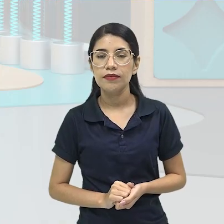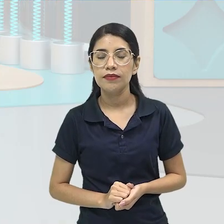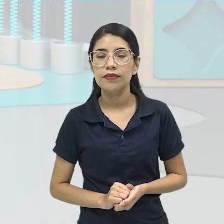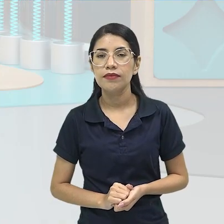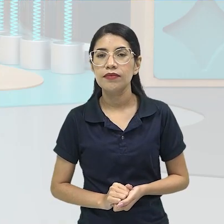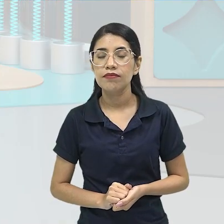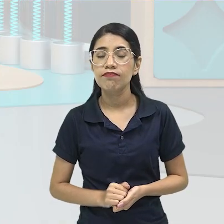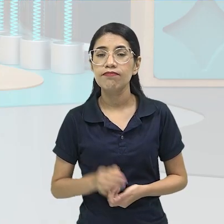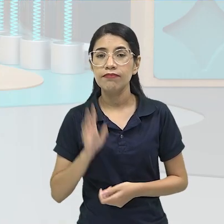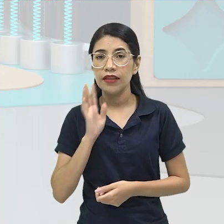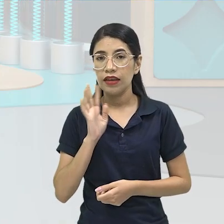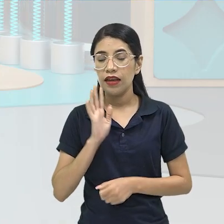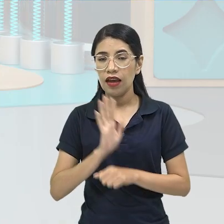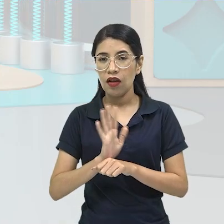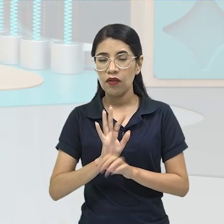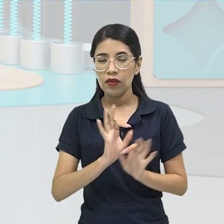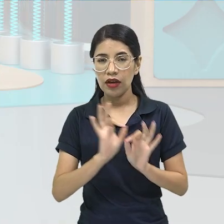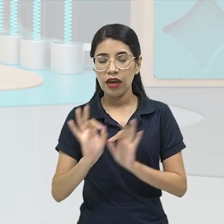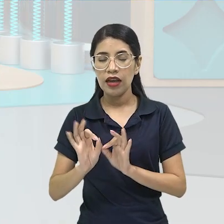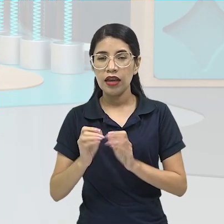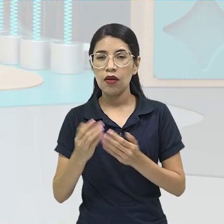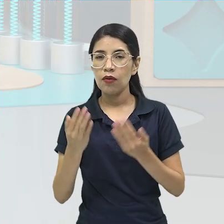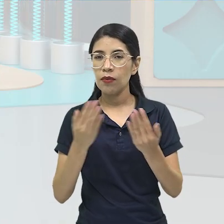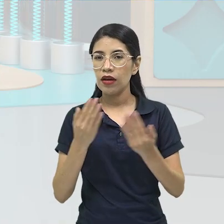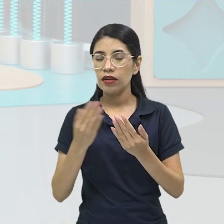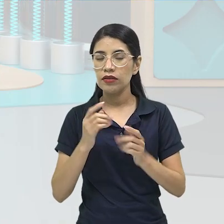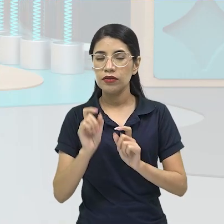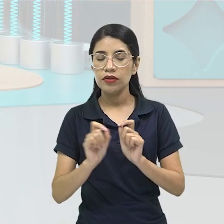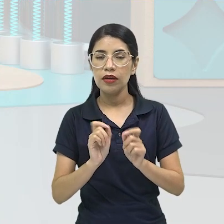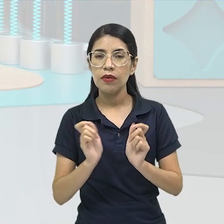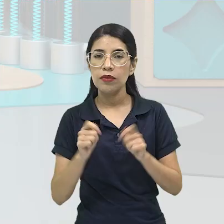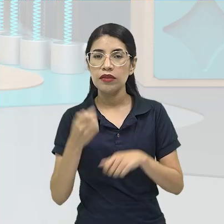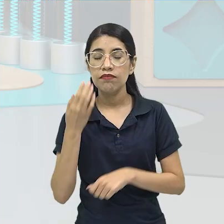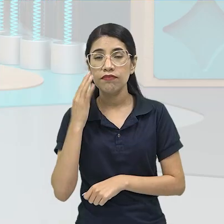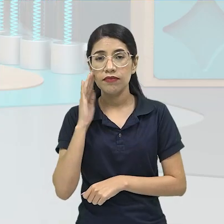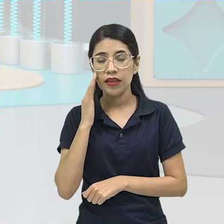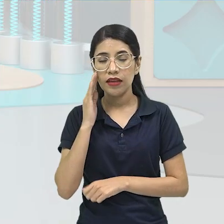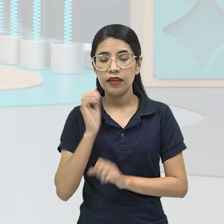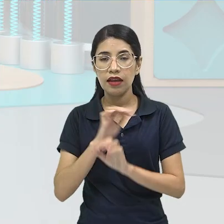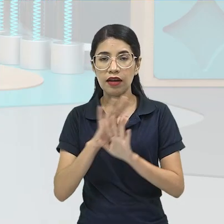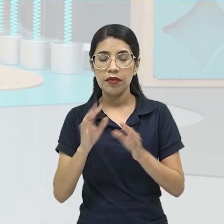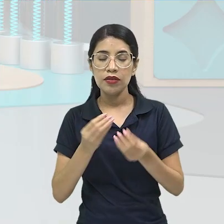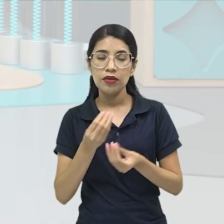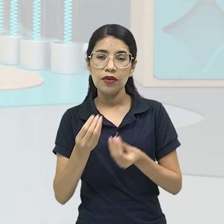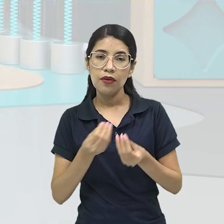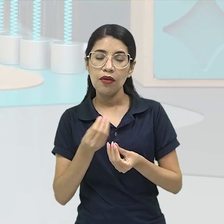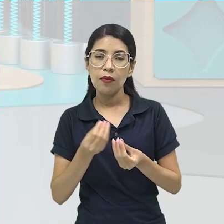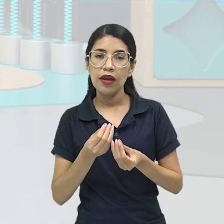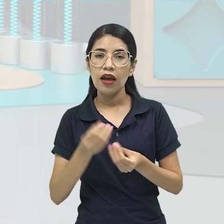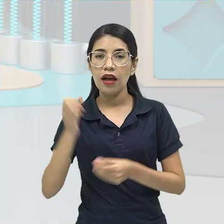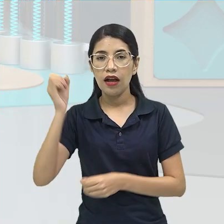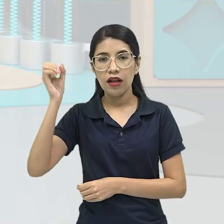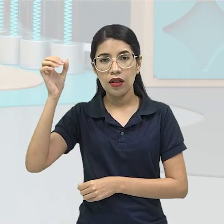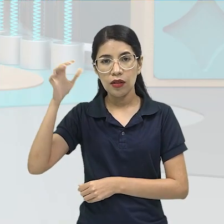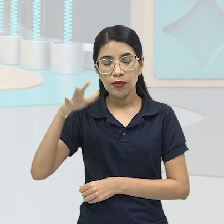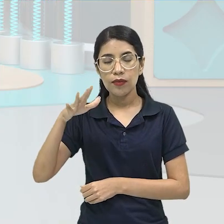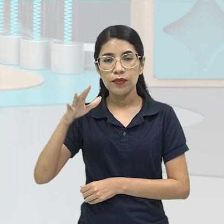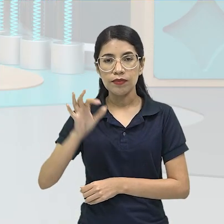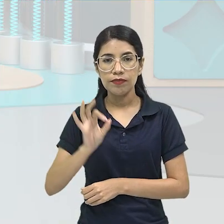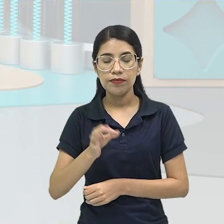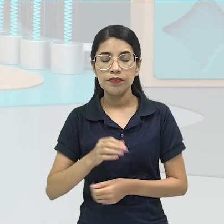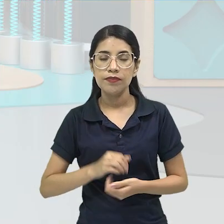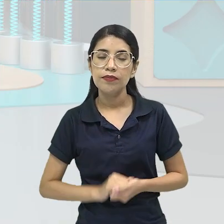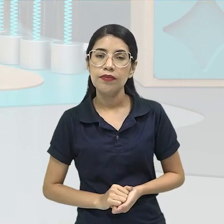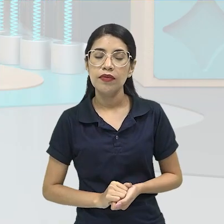Muito bacana, né? Então ele mostra aí, faz uma comparação para que a gente entenda como funciona aí a questão da luz,